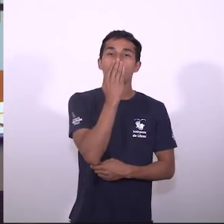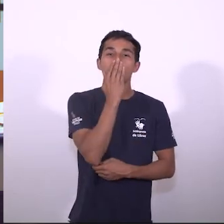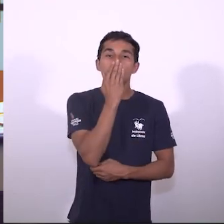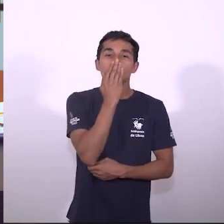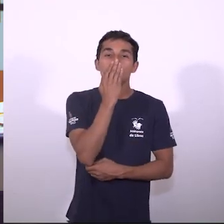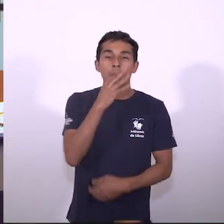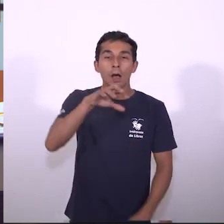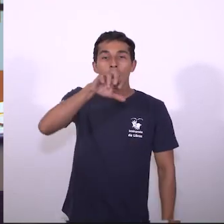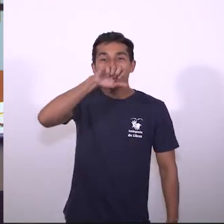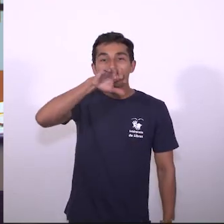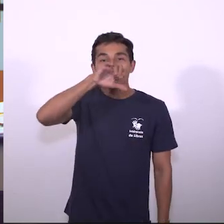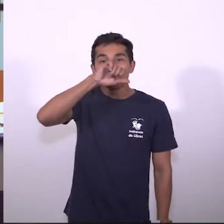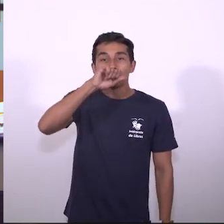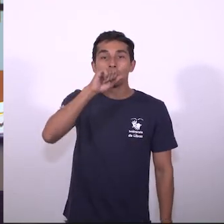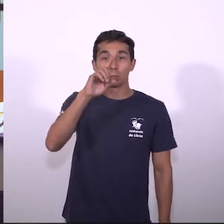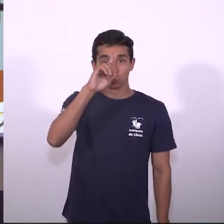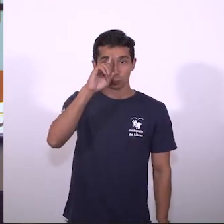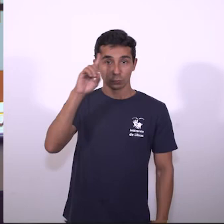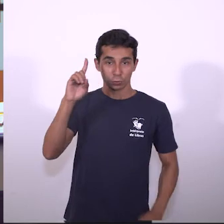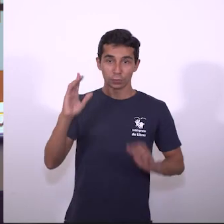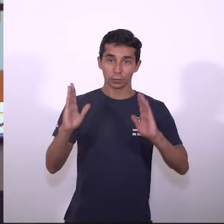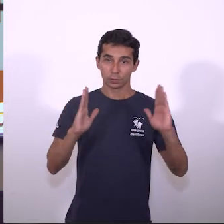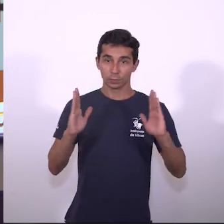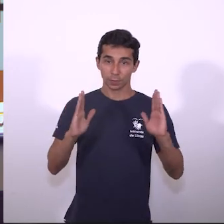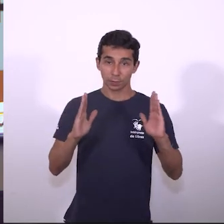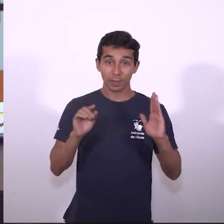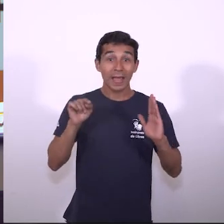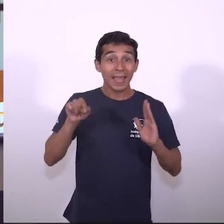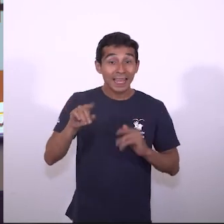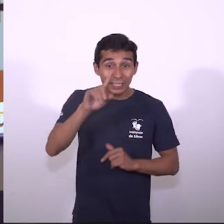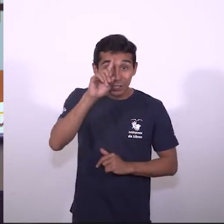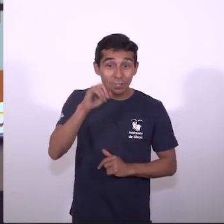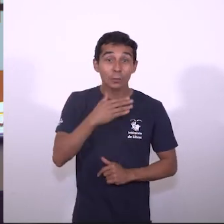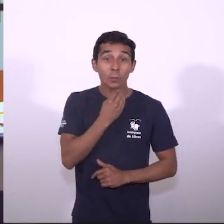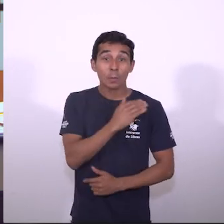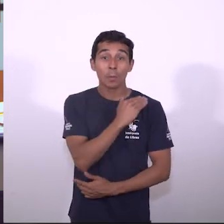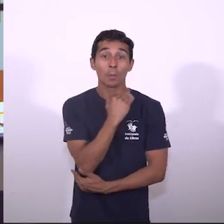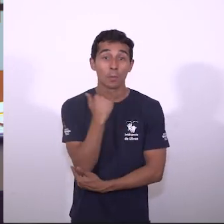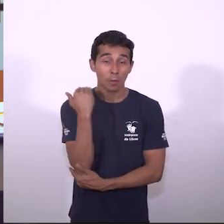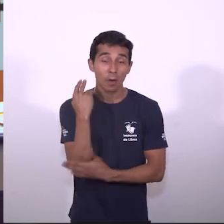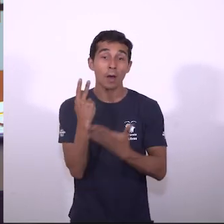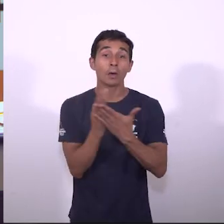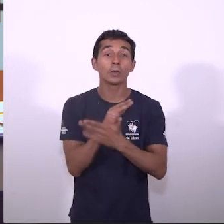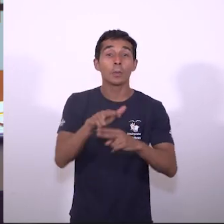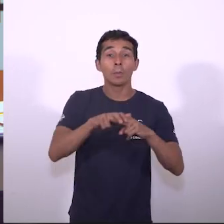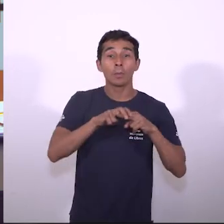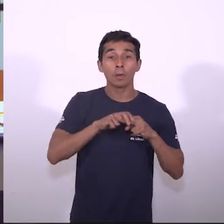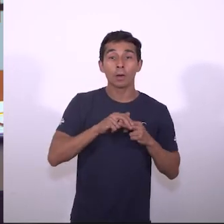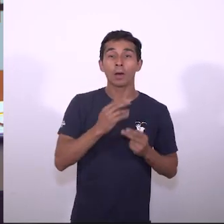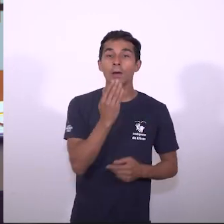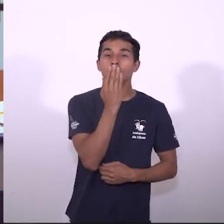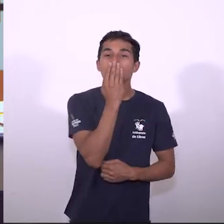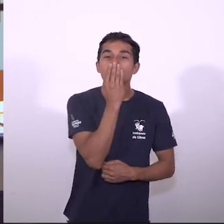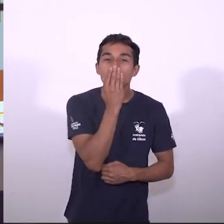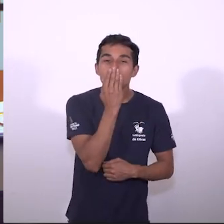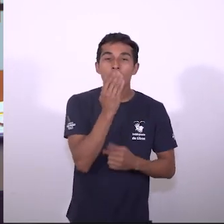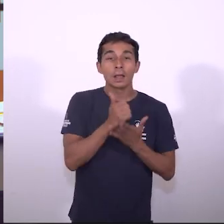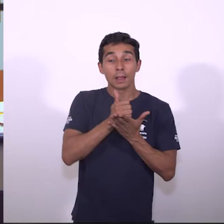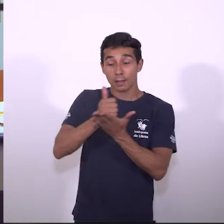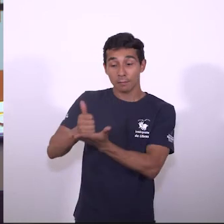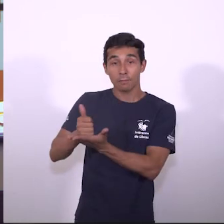Nesse dia, a White Martins atrasou a entrega do tanque, então a prefeitura,